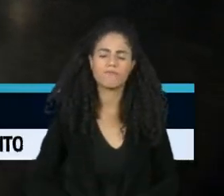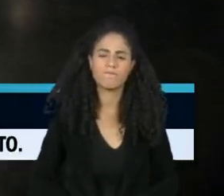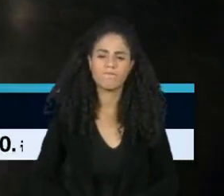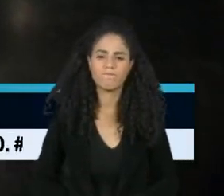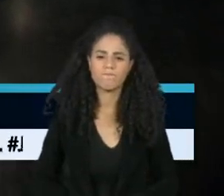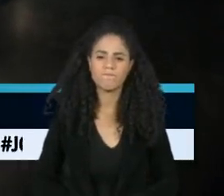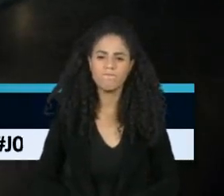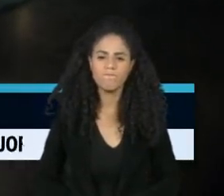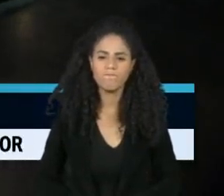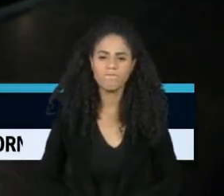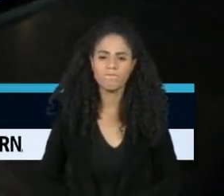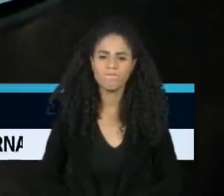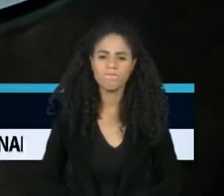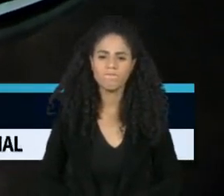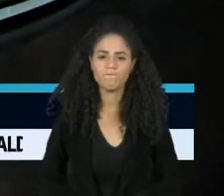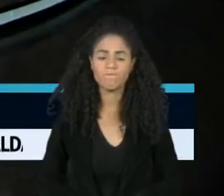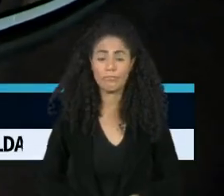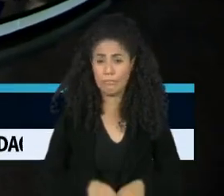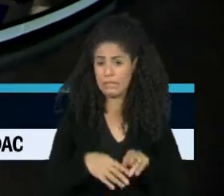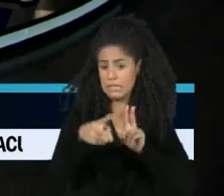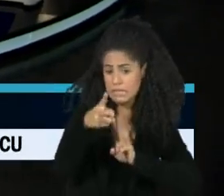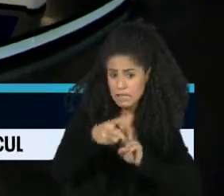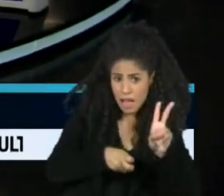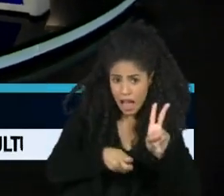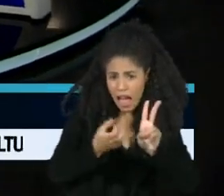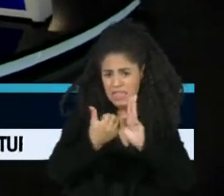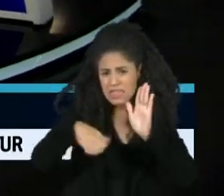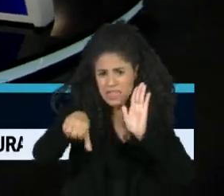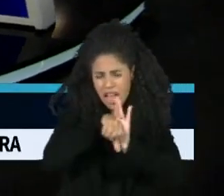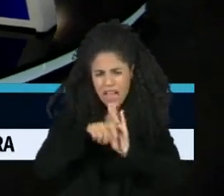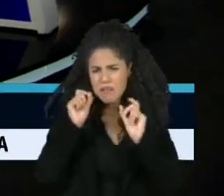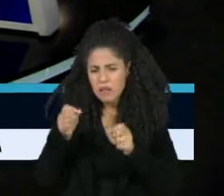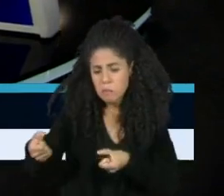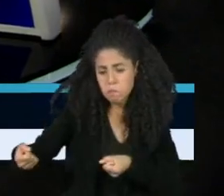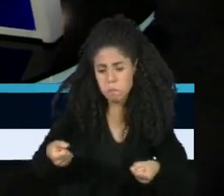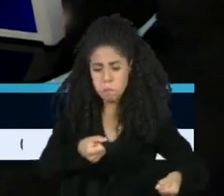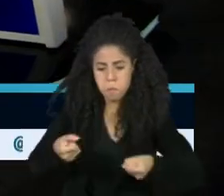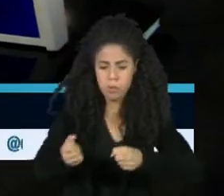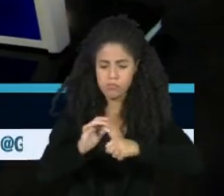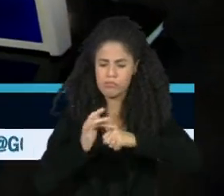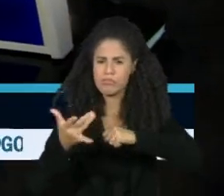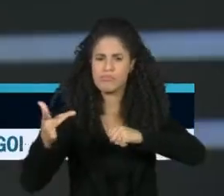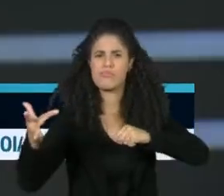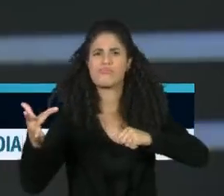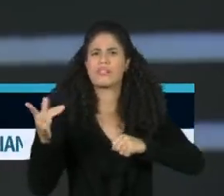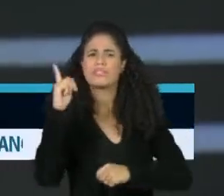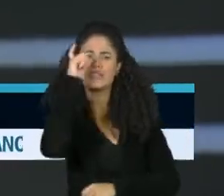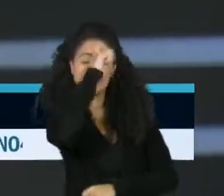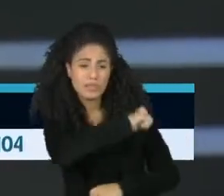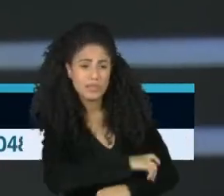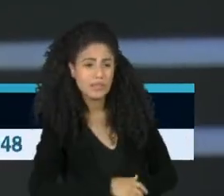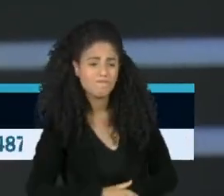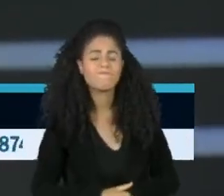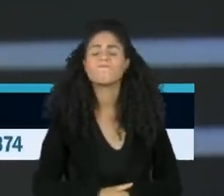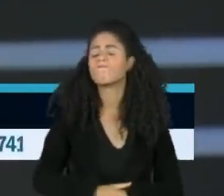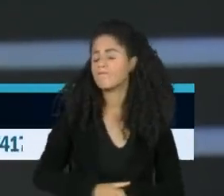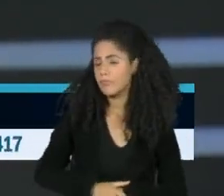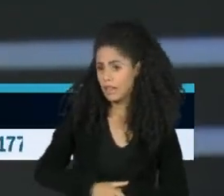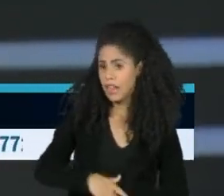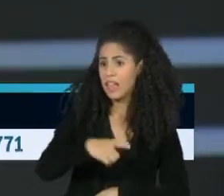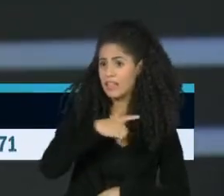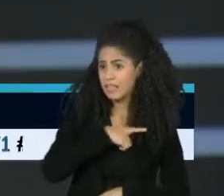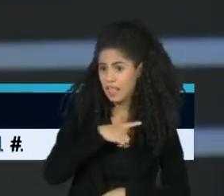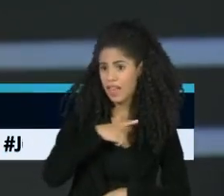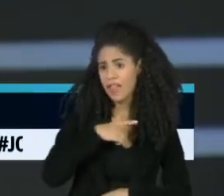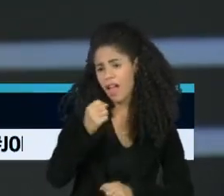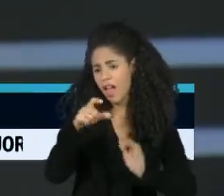e os jovens indígenas submeterem a criminosa os garimpeiros é uma situação brutal Vila aí tem as garantias constitucionais a